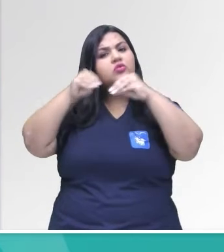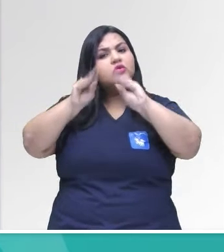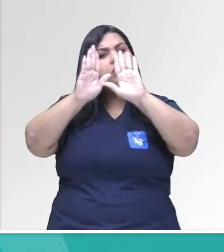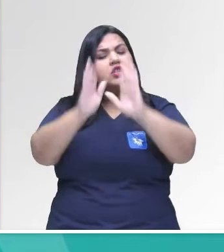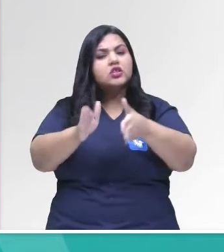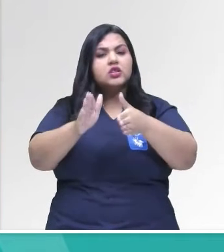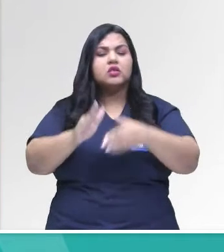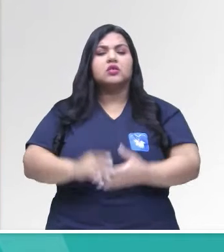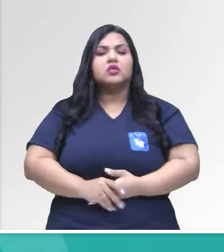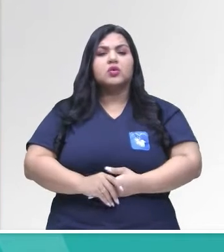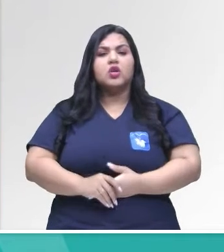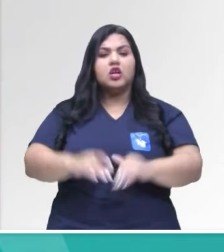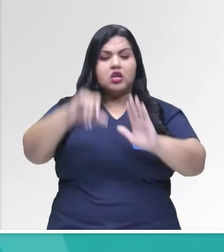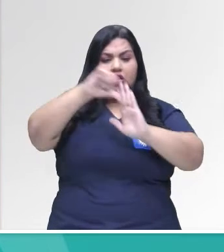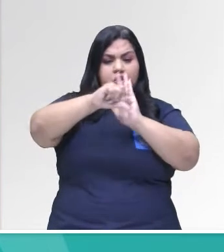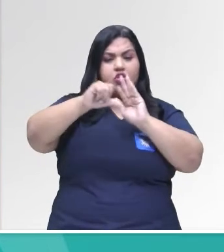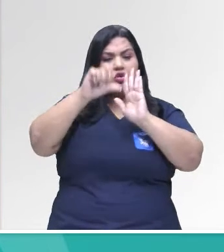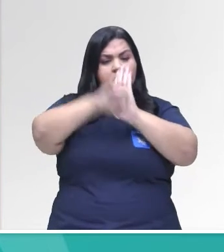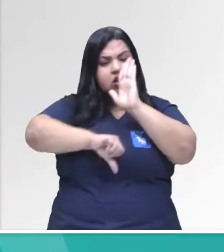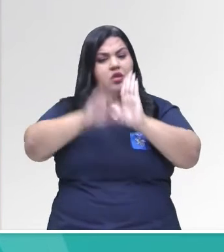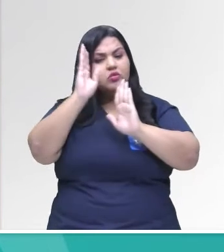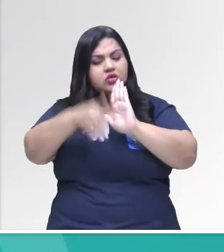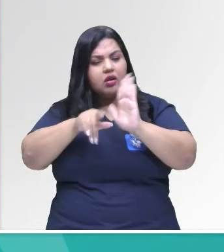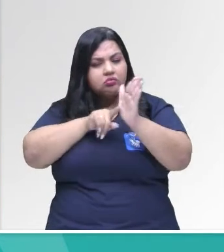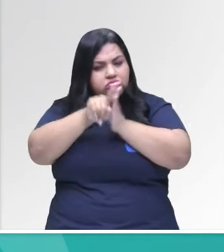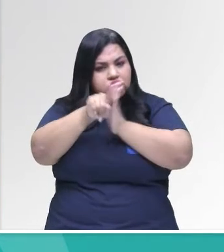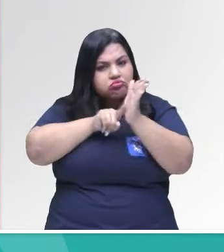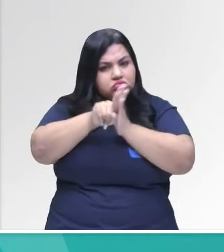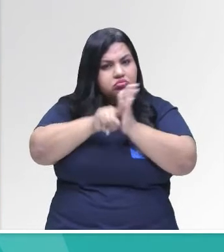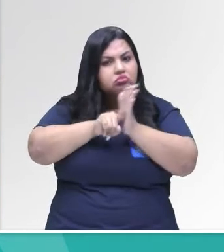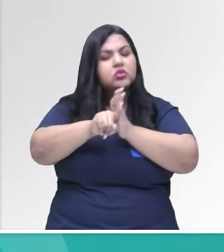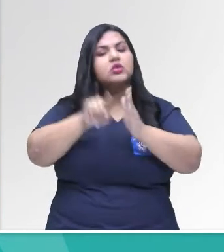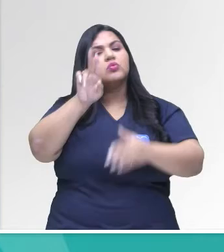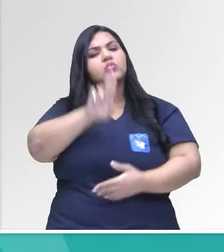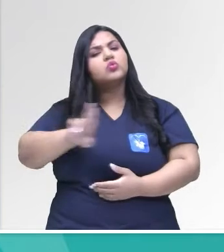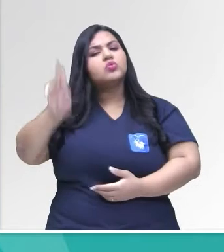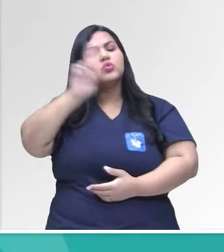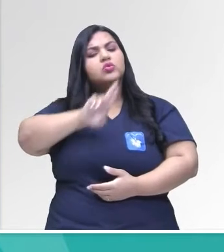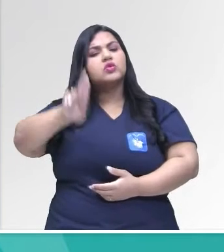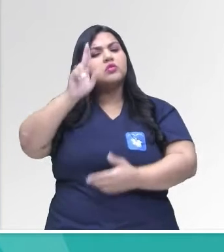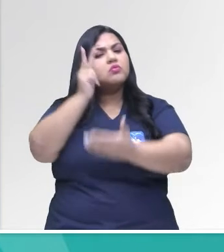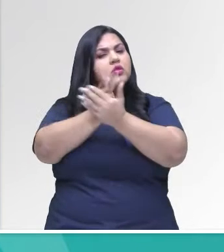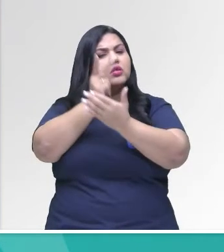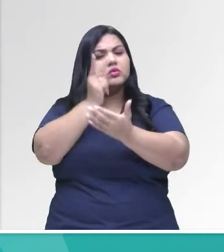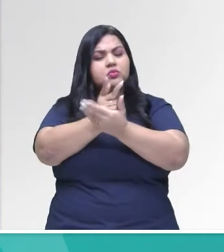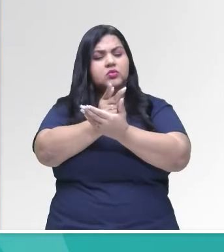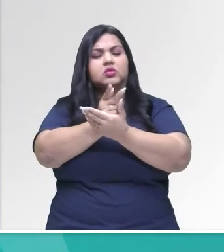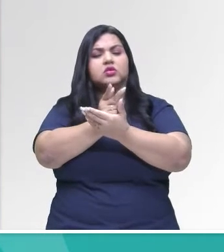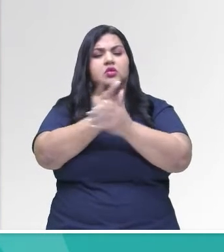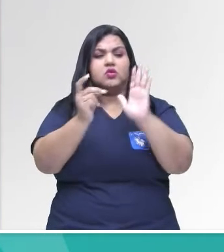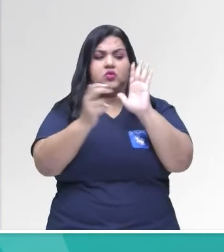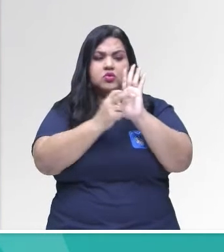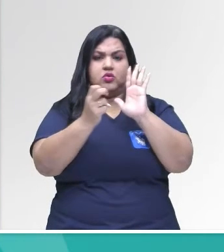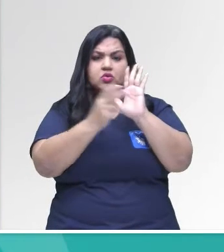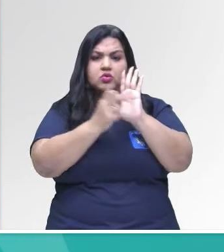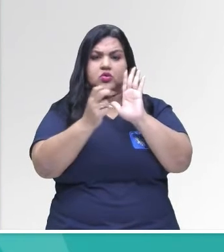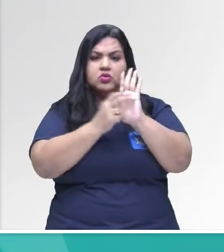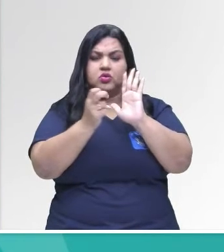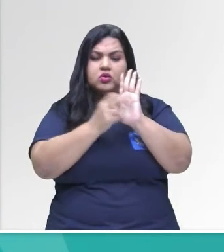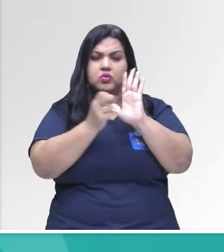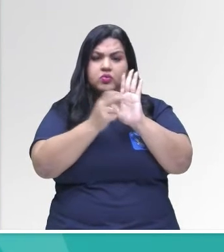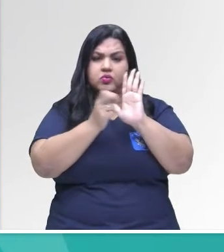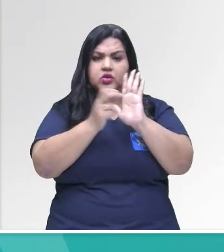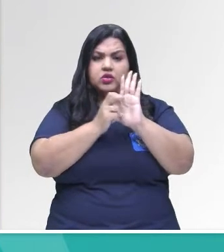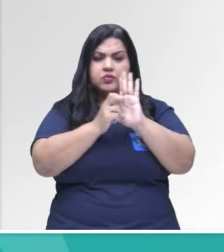crime foi investigado. É muito utilizado mesmo esse vocabulário nos meios de